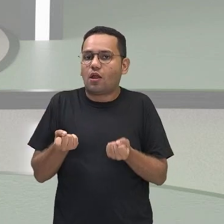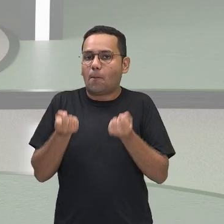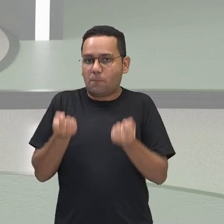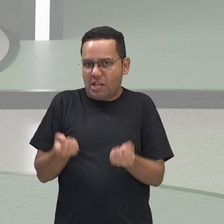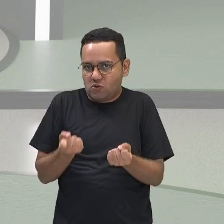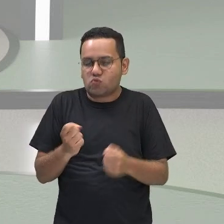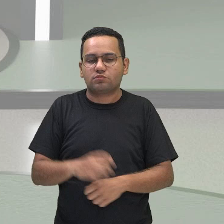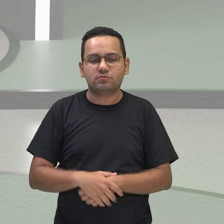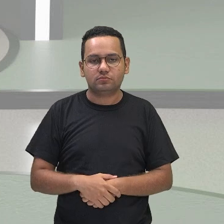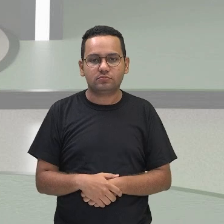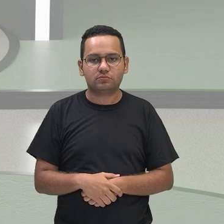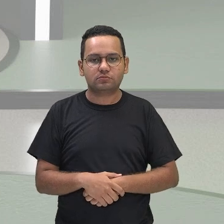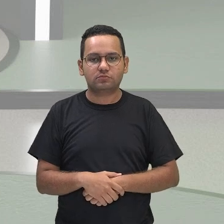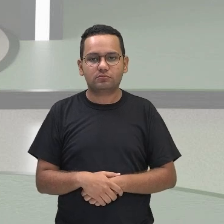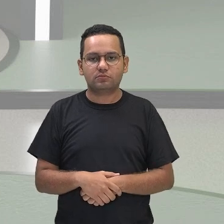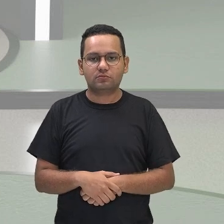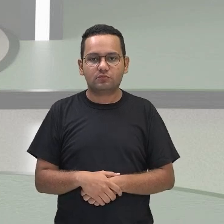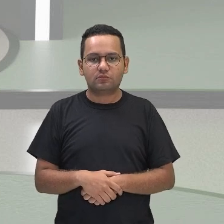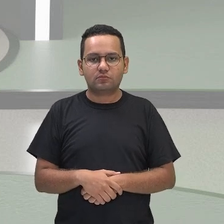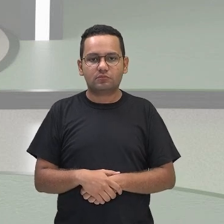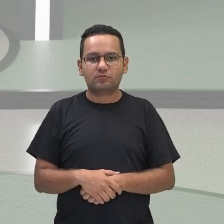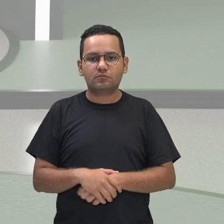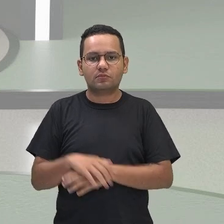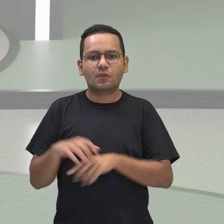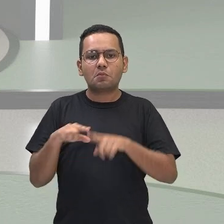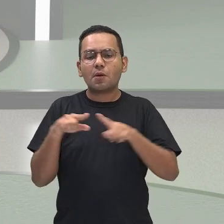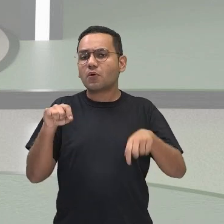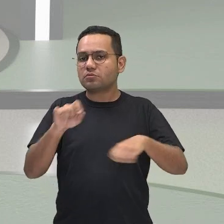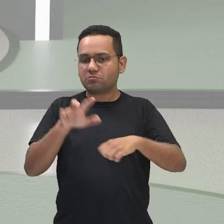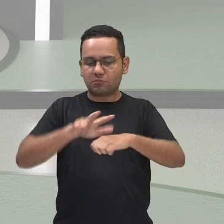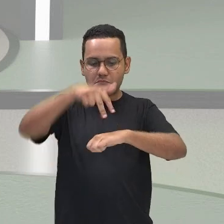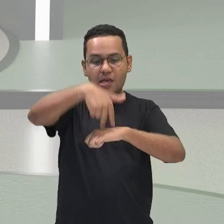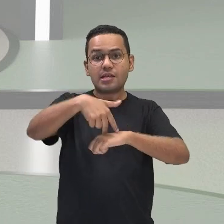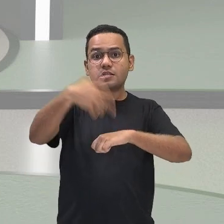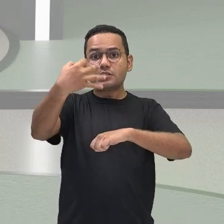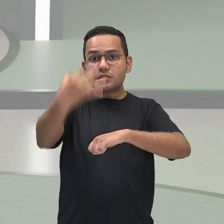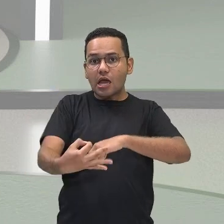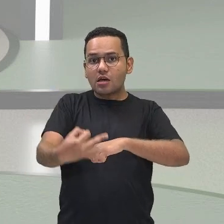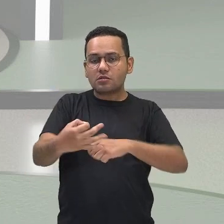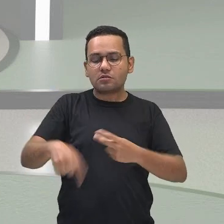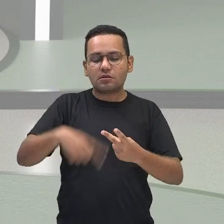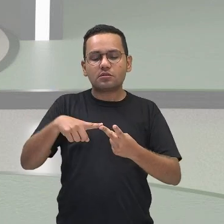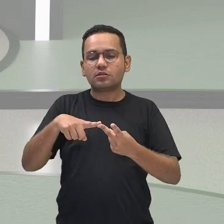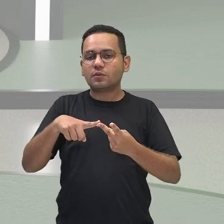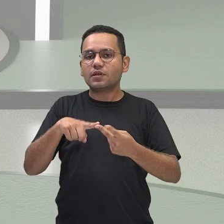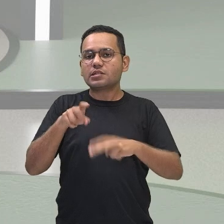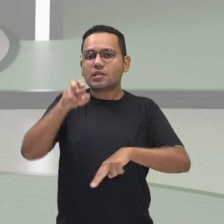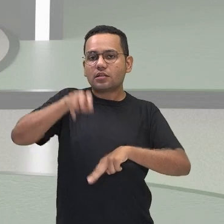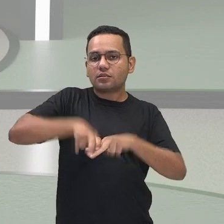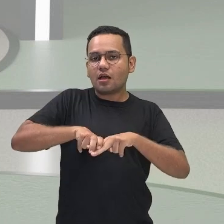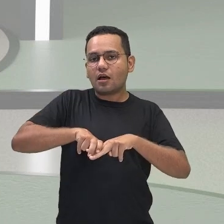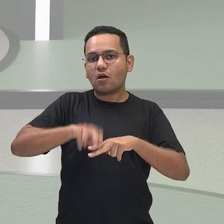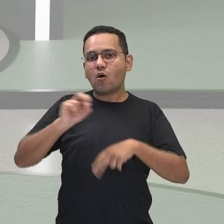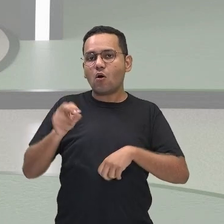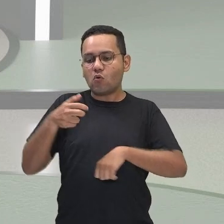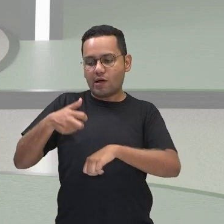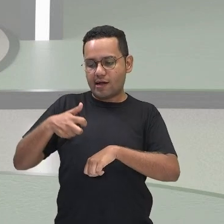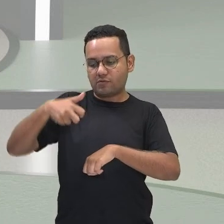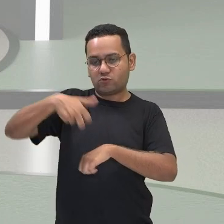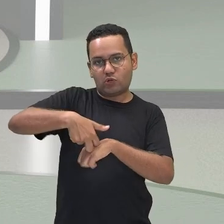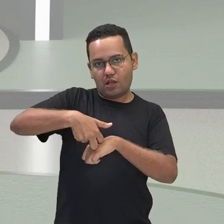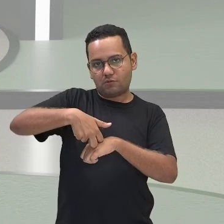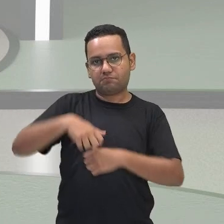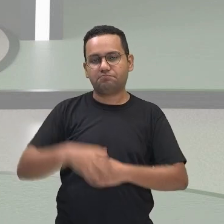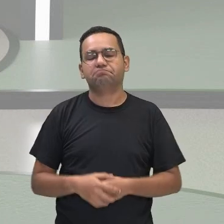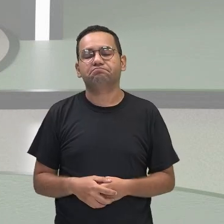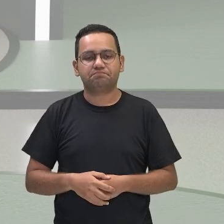possibilitando que fiquemos em pé, sentados ou ajoelhados. Essa